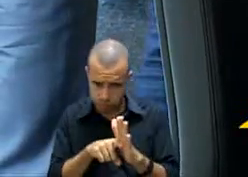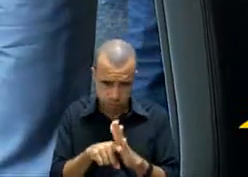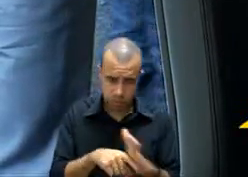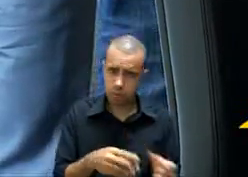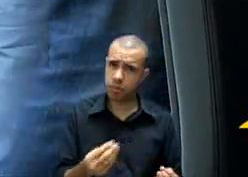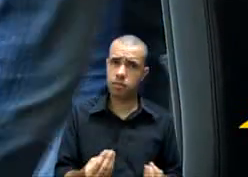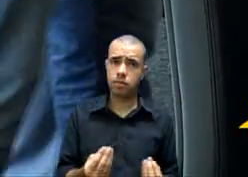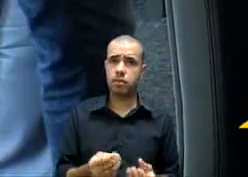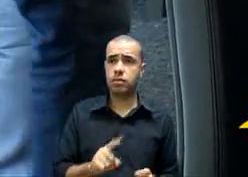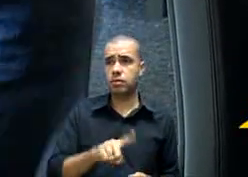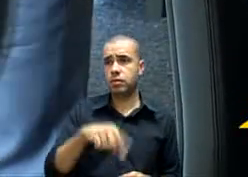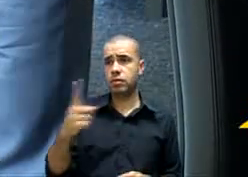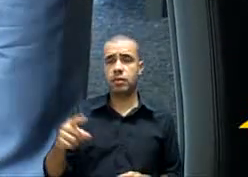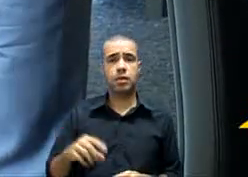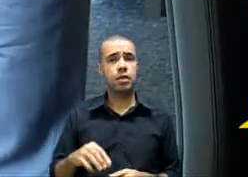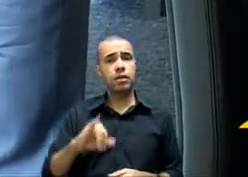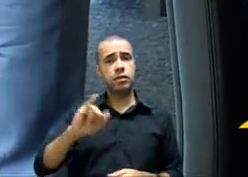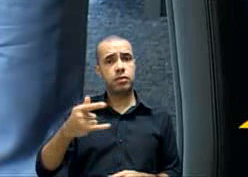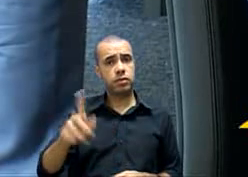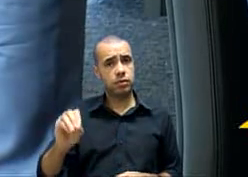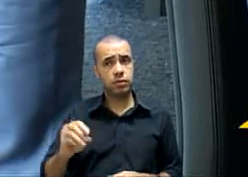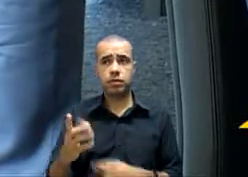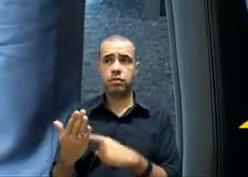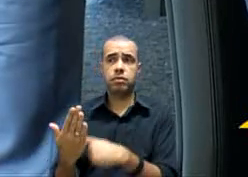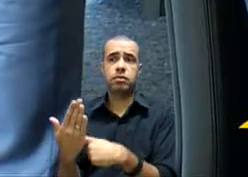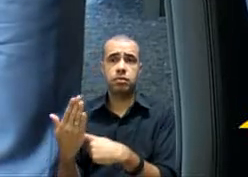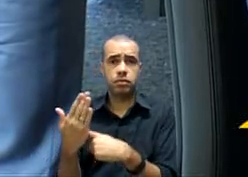para o João Donizete, que é um projeto de